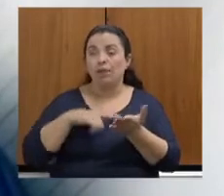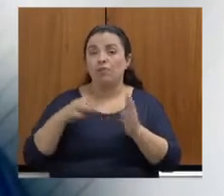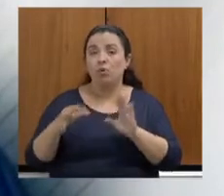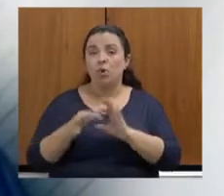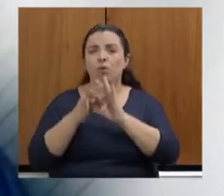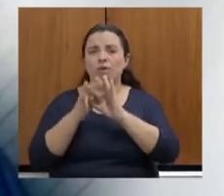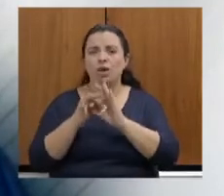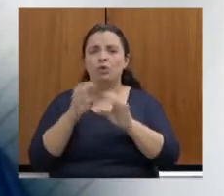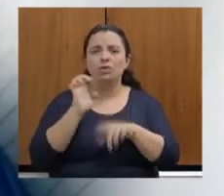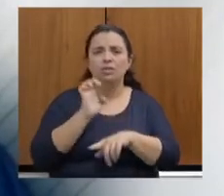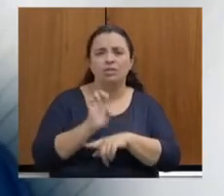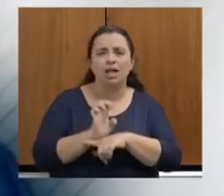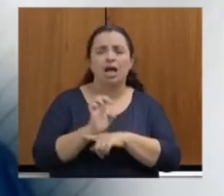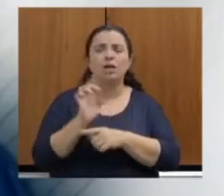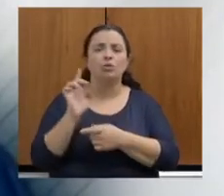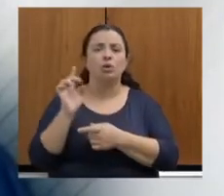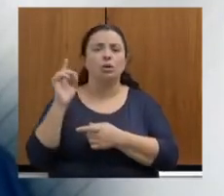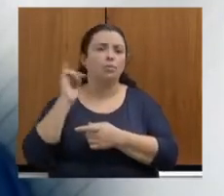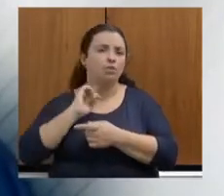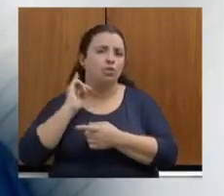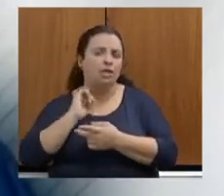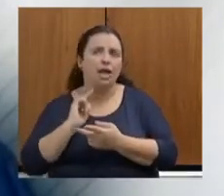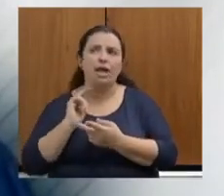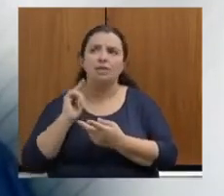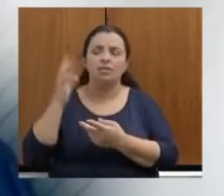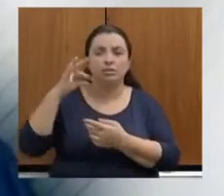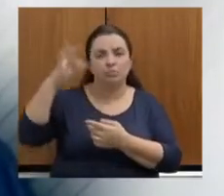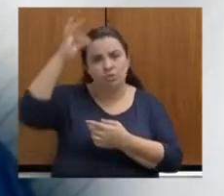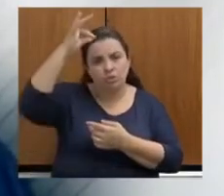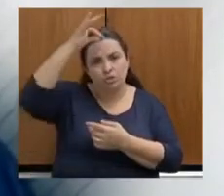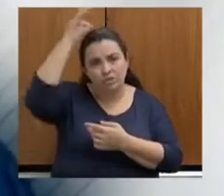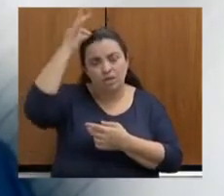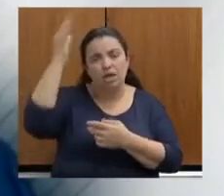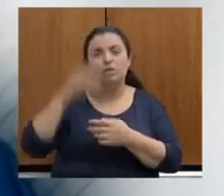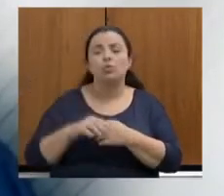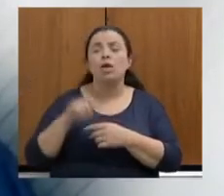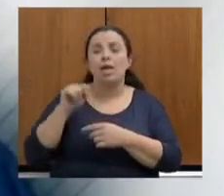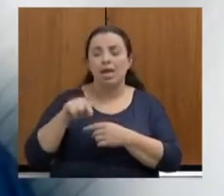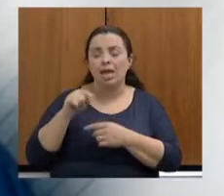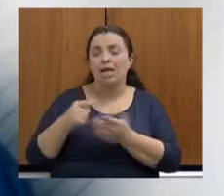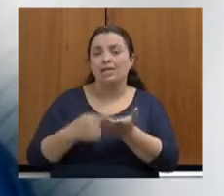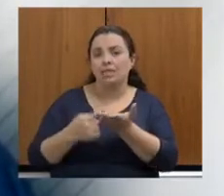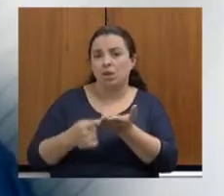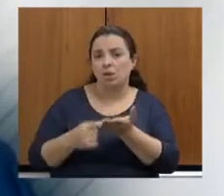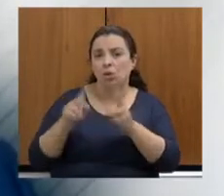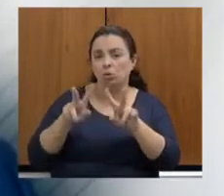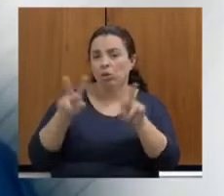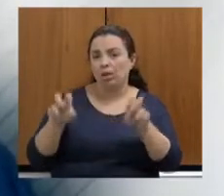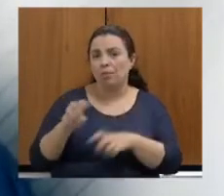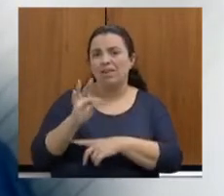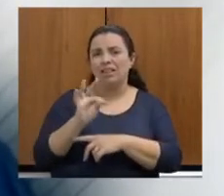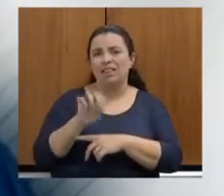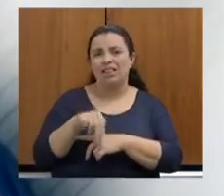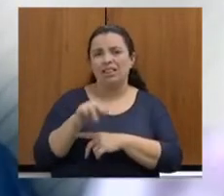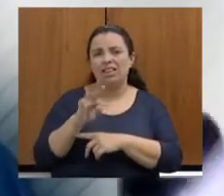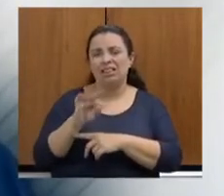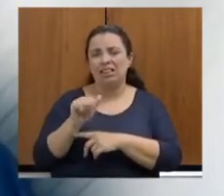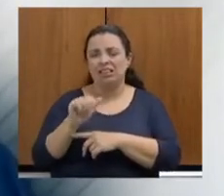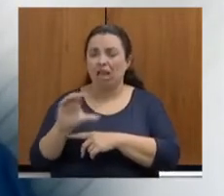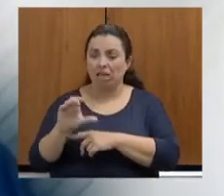acordo de 2016 acenavam é uma cor denominado ter a e nesse acordo C